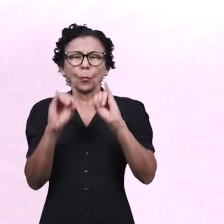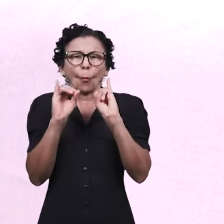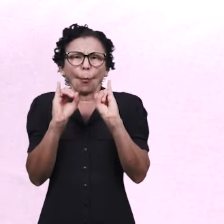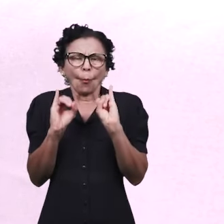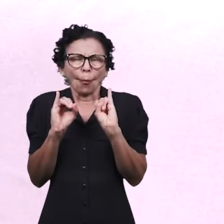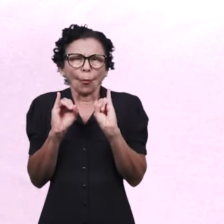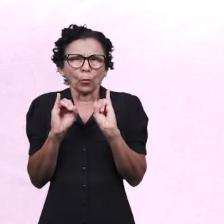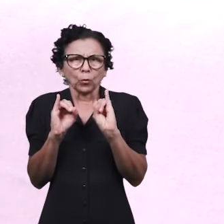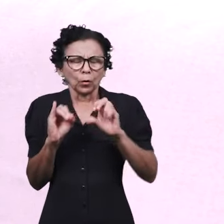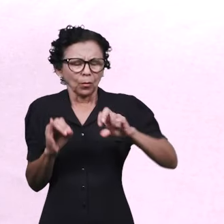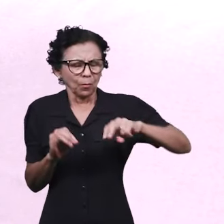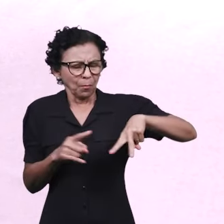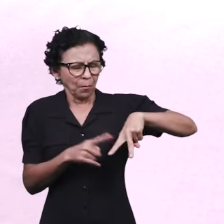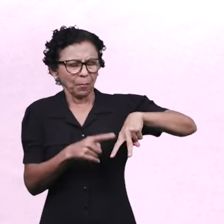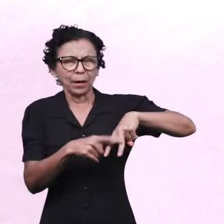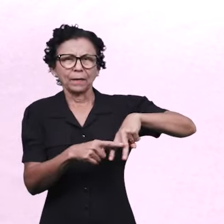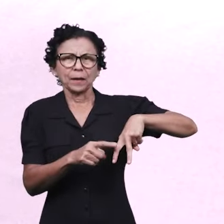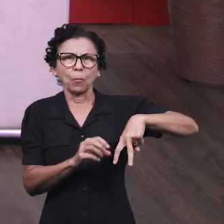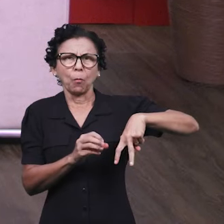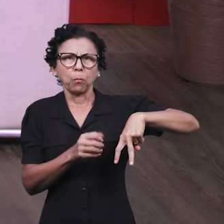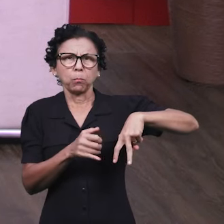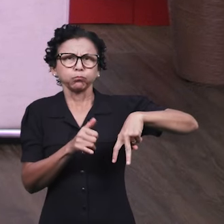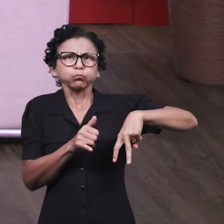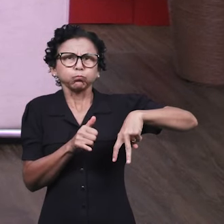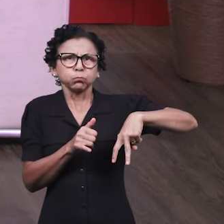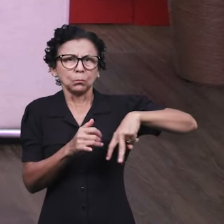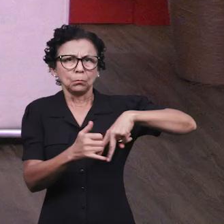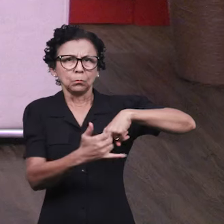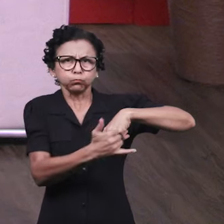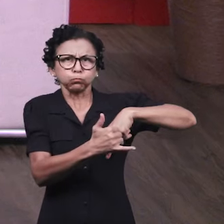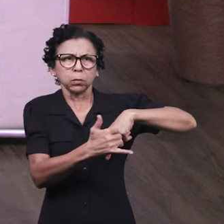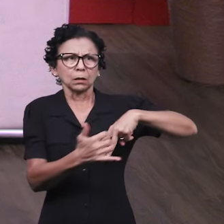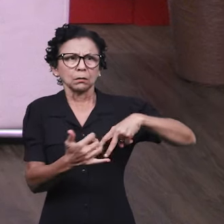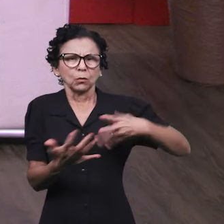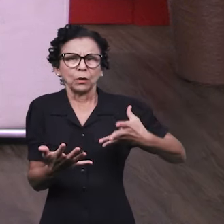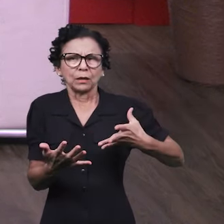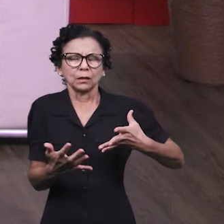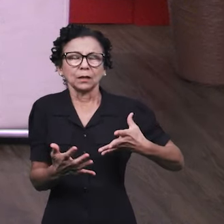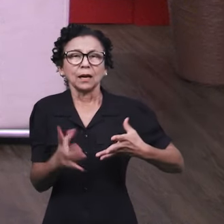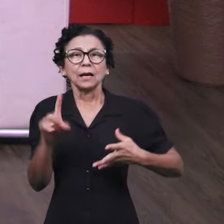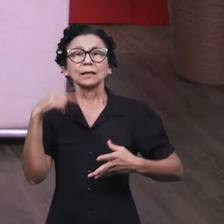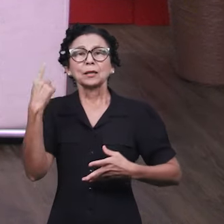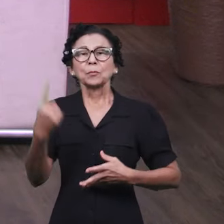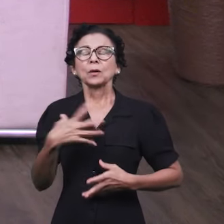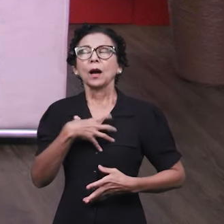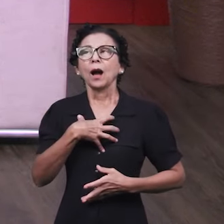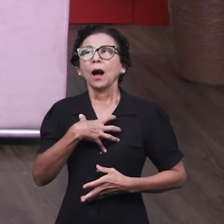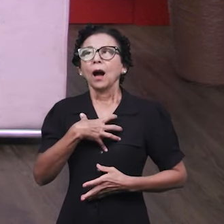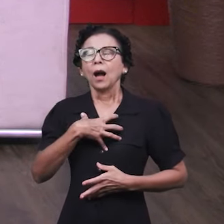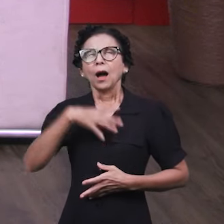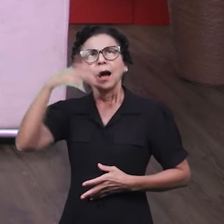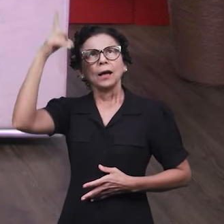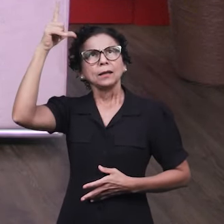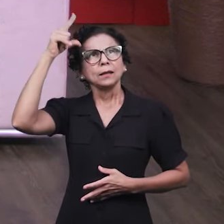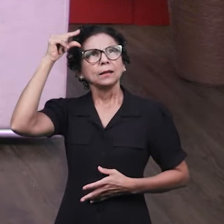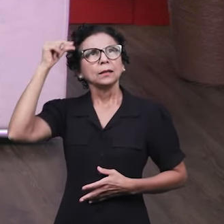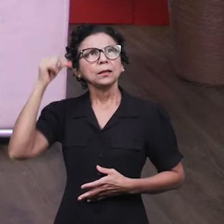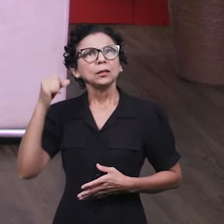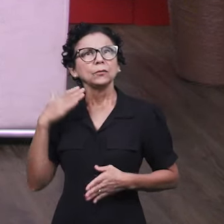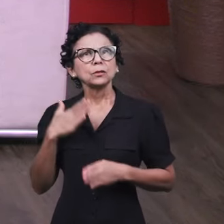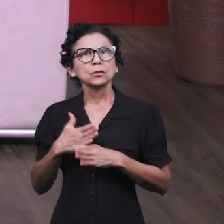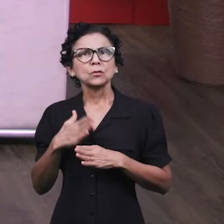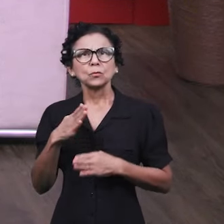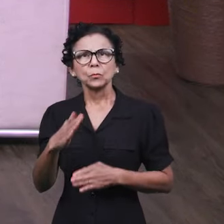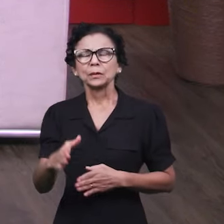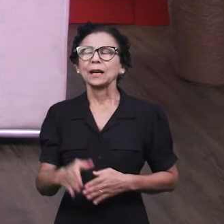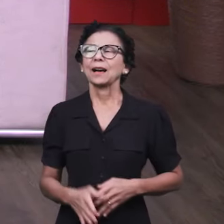eh te dá clareza te dá clareza em relação a isso você se sente até mais leve porque você vê primeiro que você não